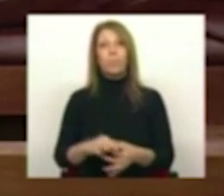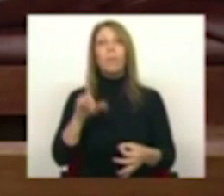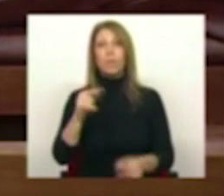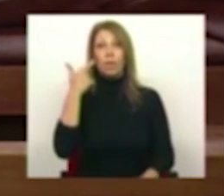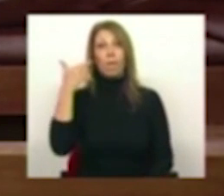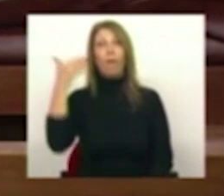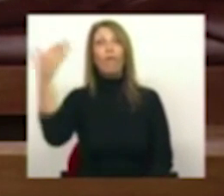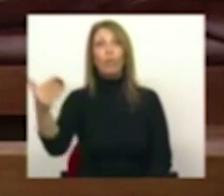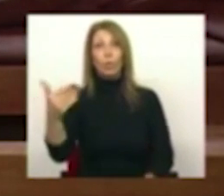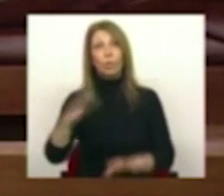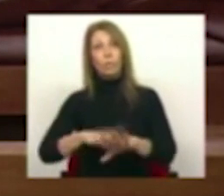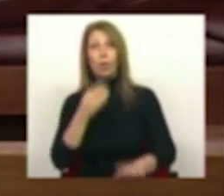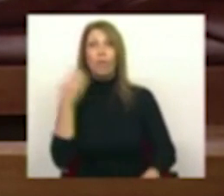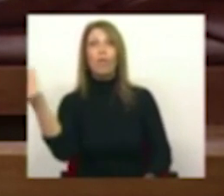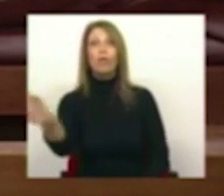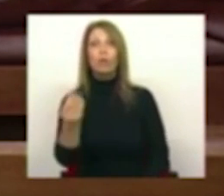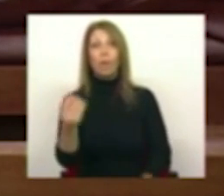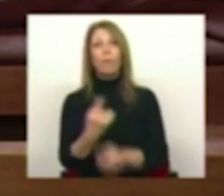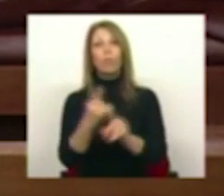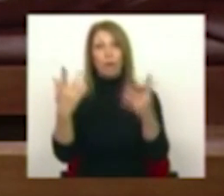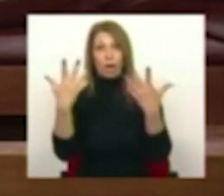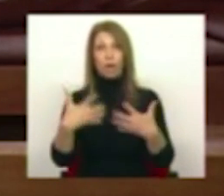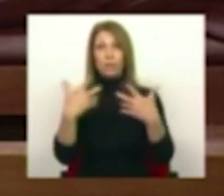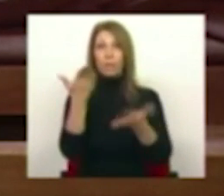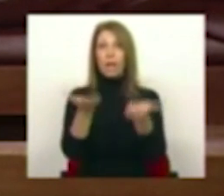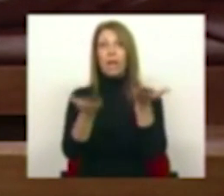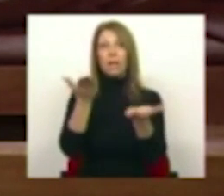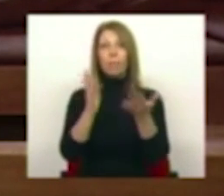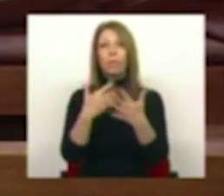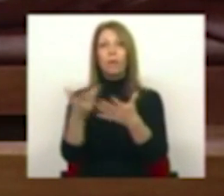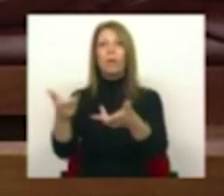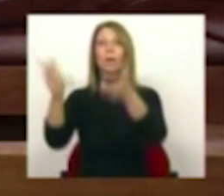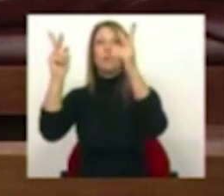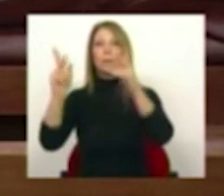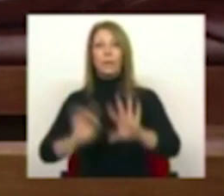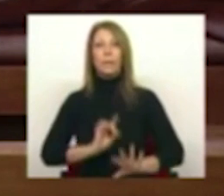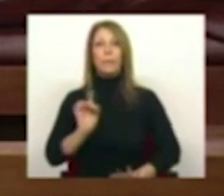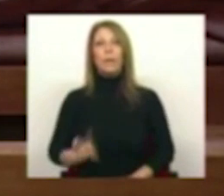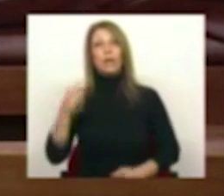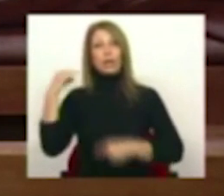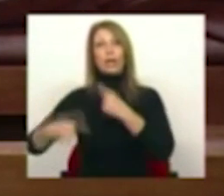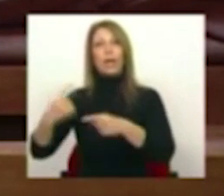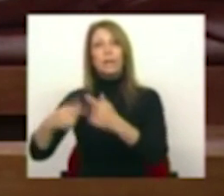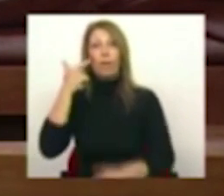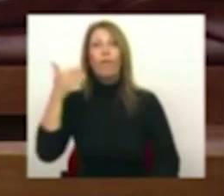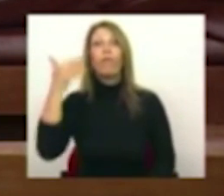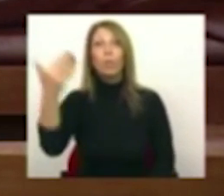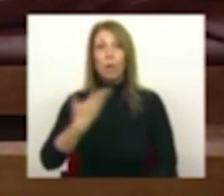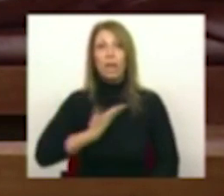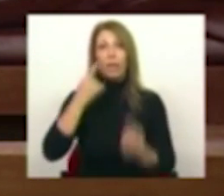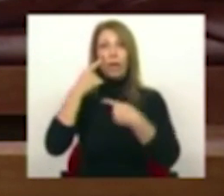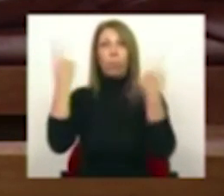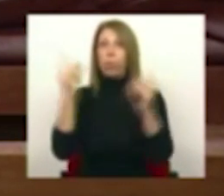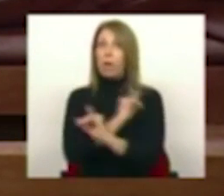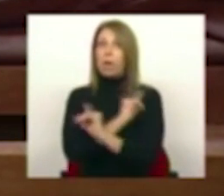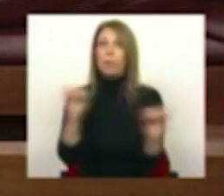termos um orçamento equilibrado, estamos a libertar as gerações futuras de dívidas públicas insustentáveis.